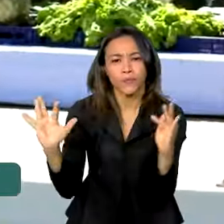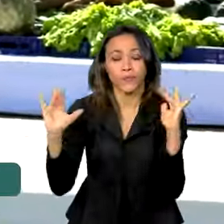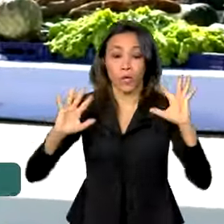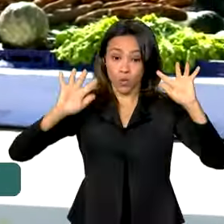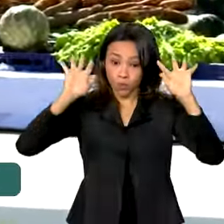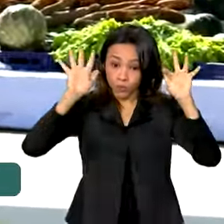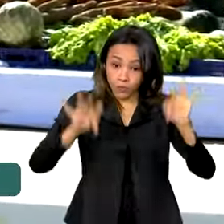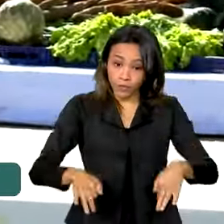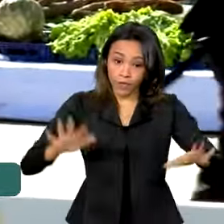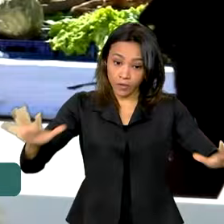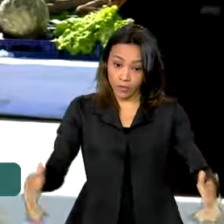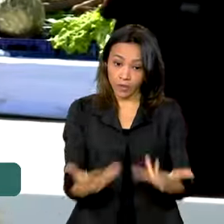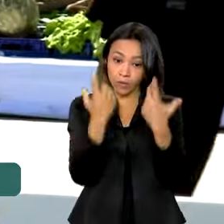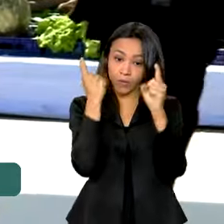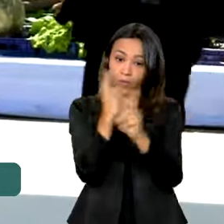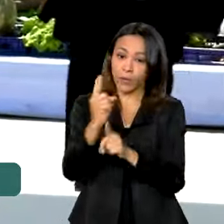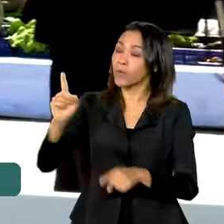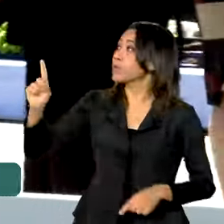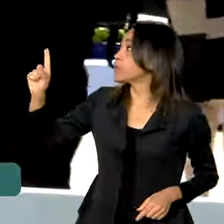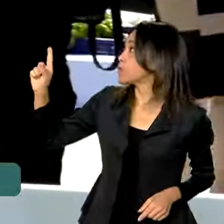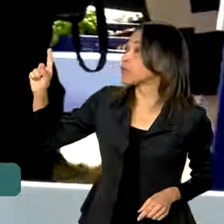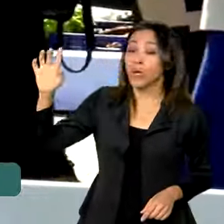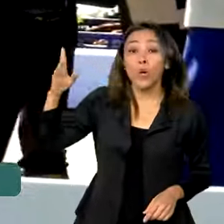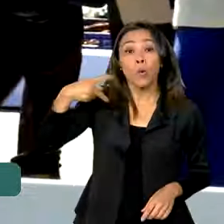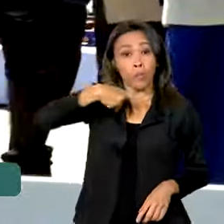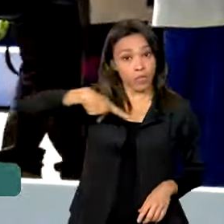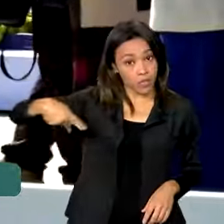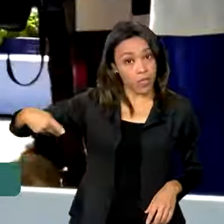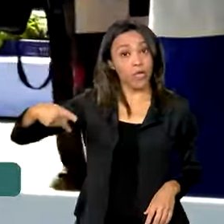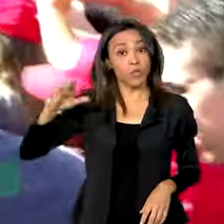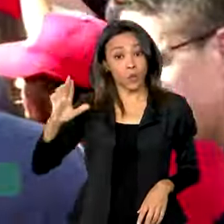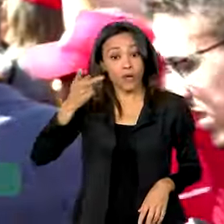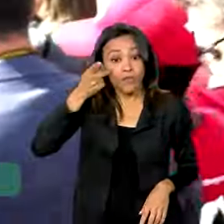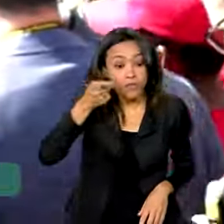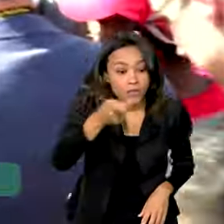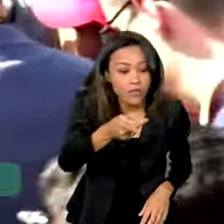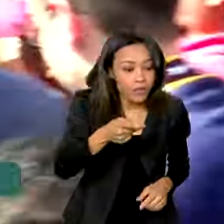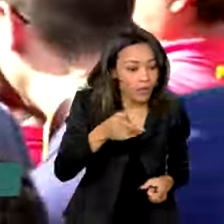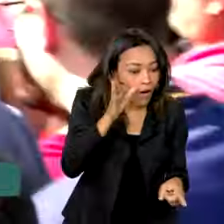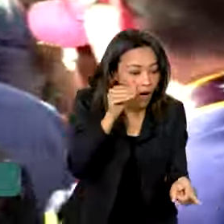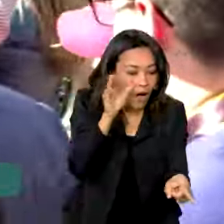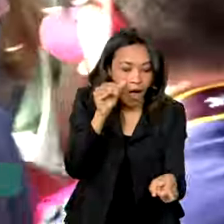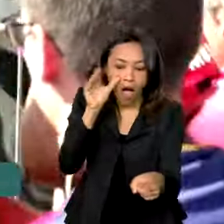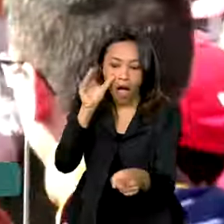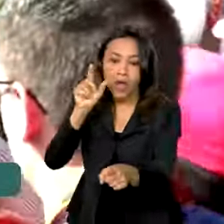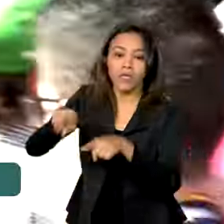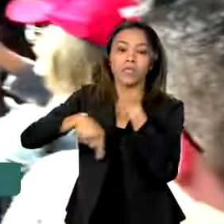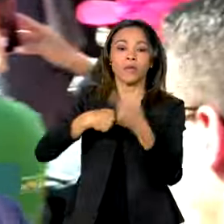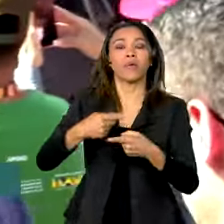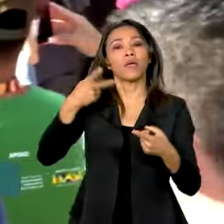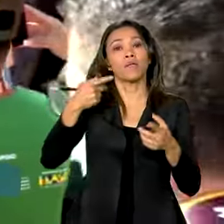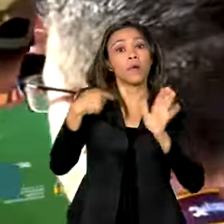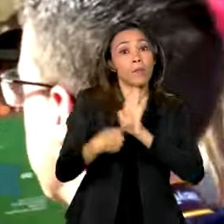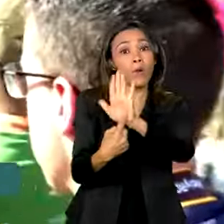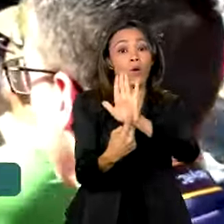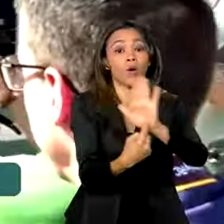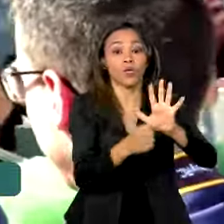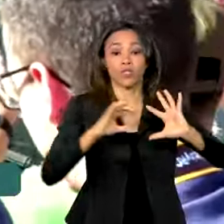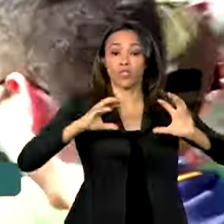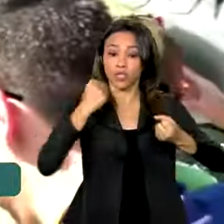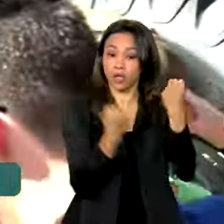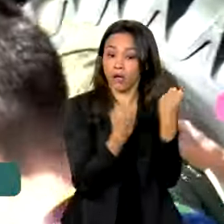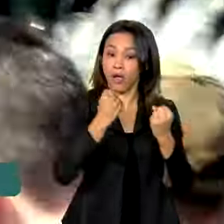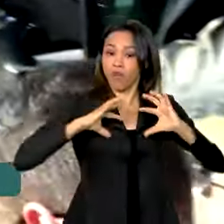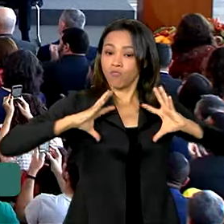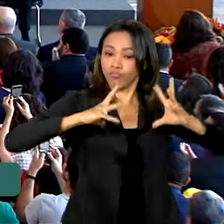o presidente Lula visitou uma mostra de produtos da agricultura familiar e uma exposição de máquinas para pequenas propriedades na